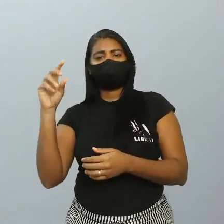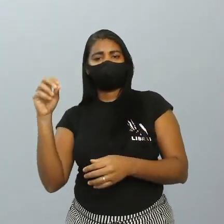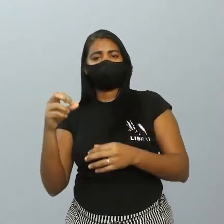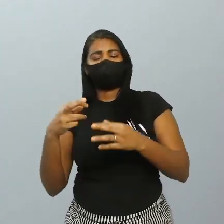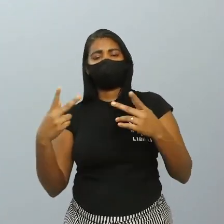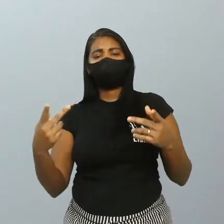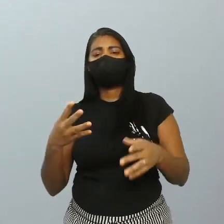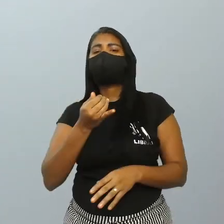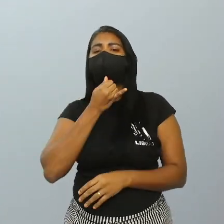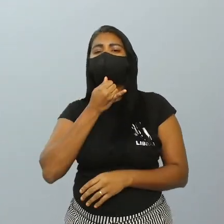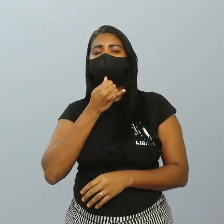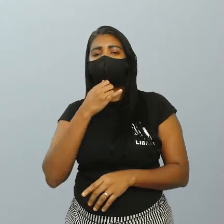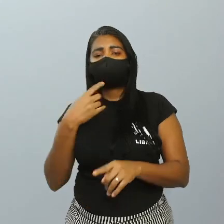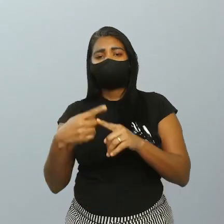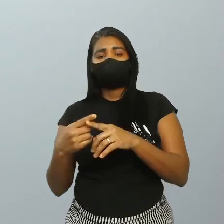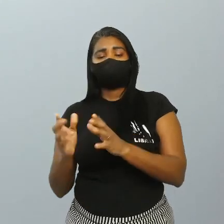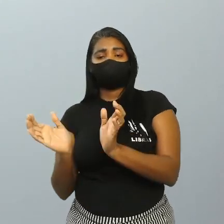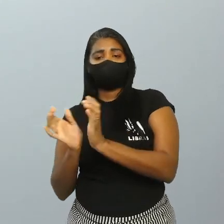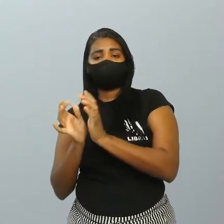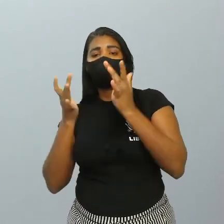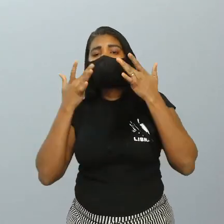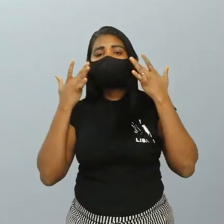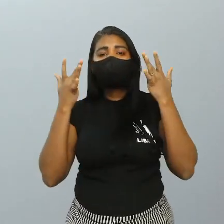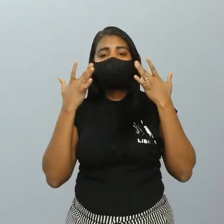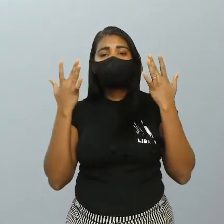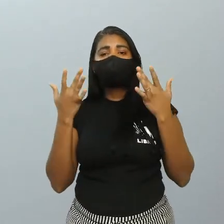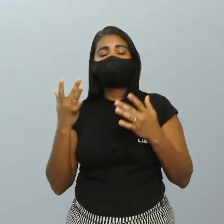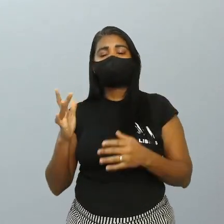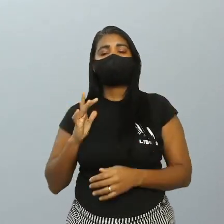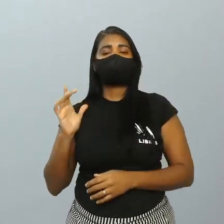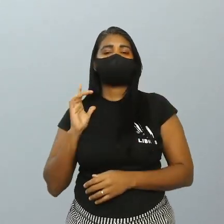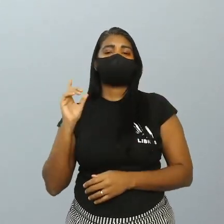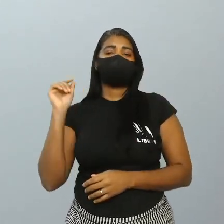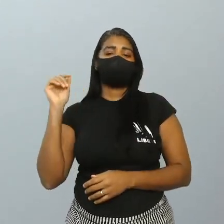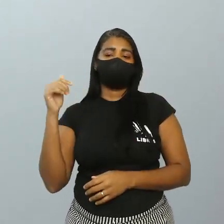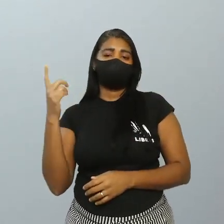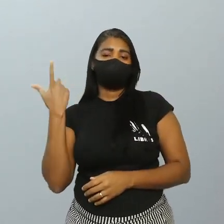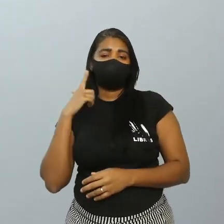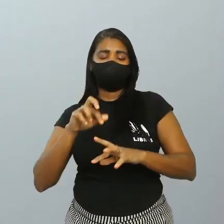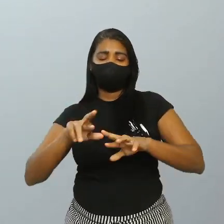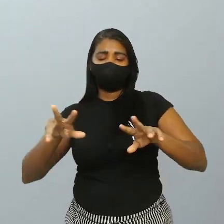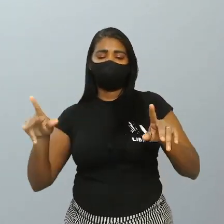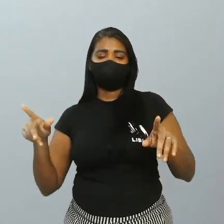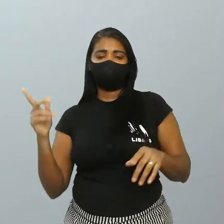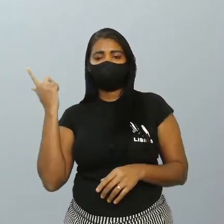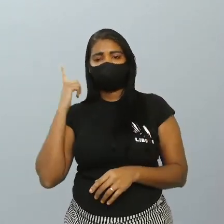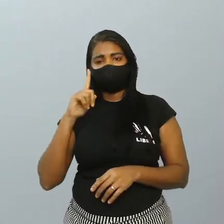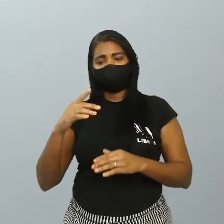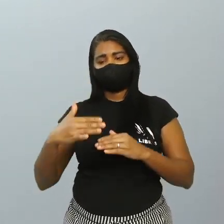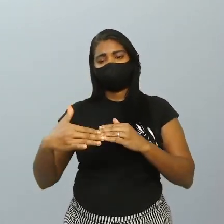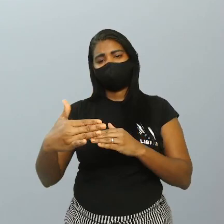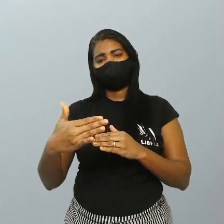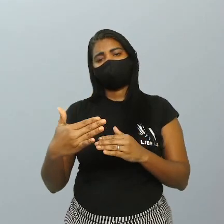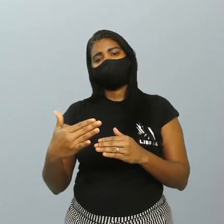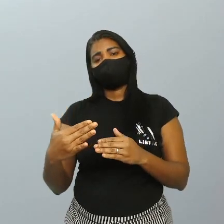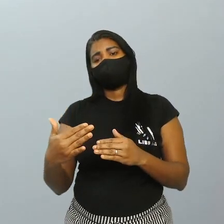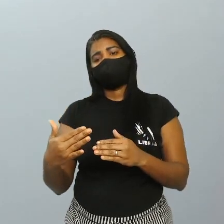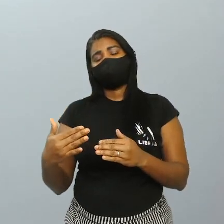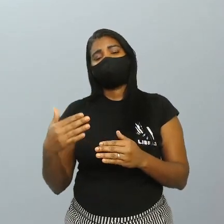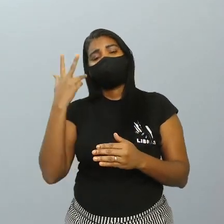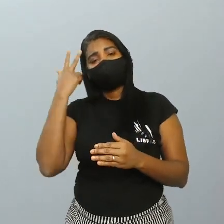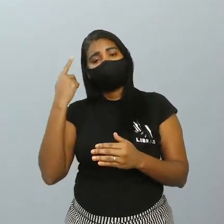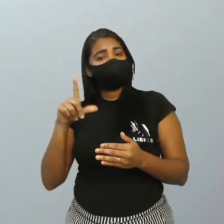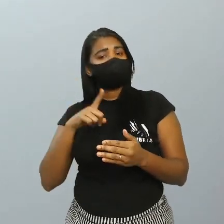porque o teatro pernambucano ele é riquíssimo. E vários grupos conseguiram também fazer parte desse processo, mesmo sem ter o auxílio da